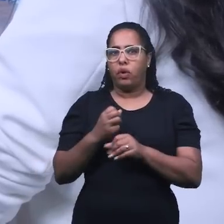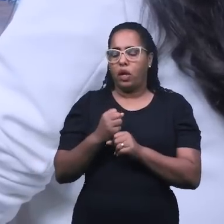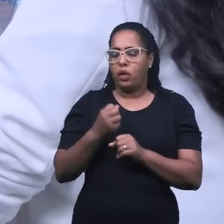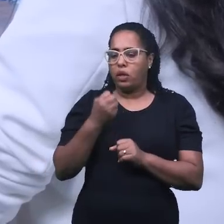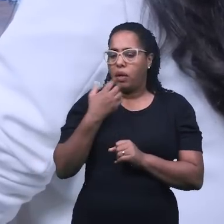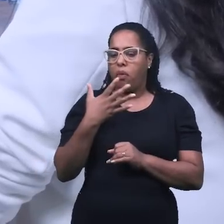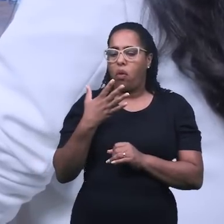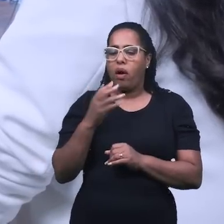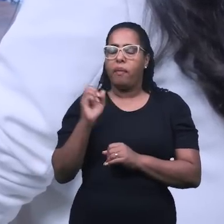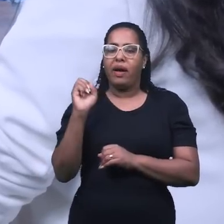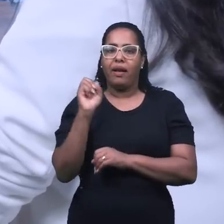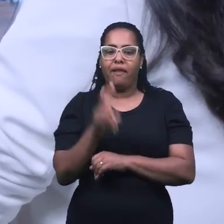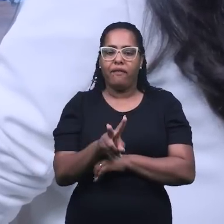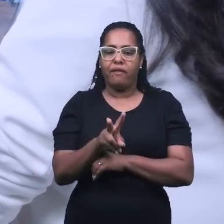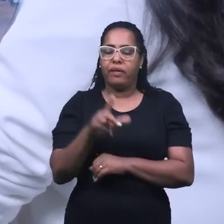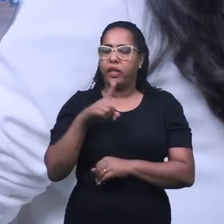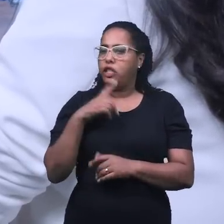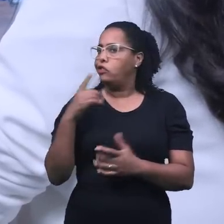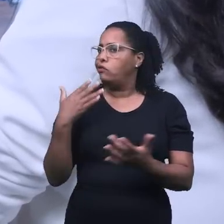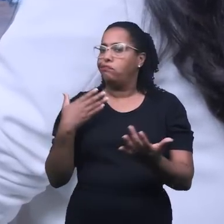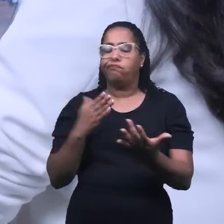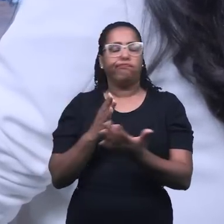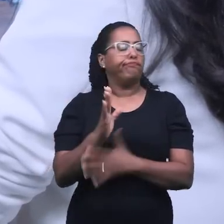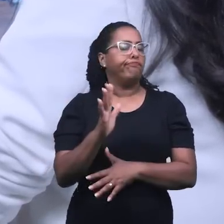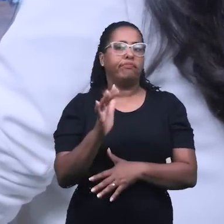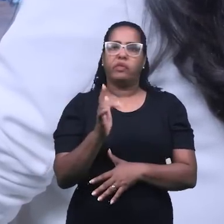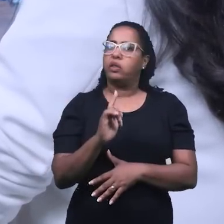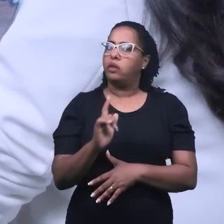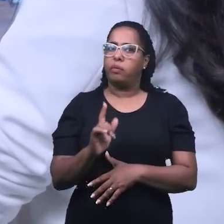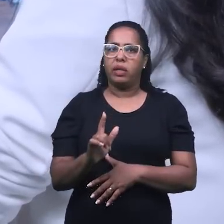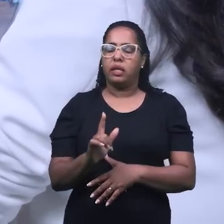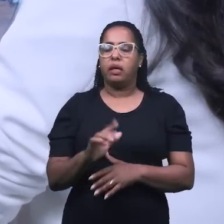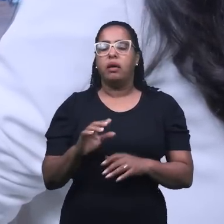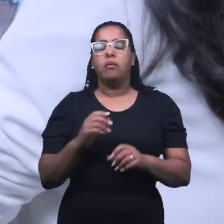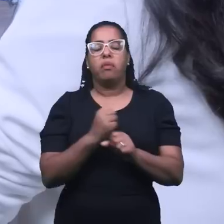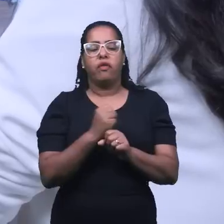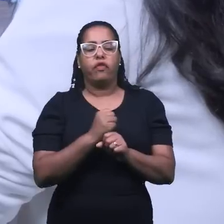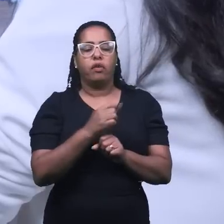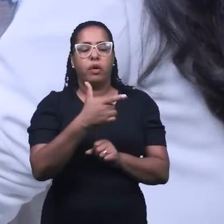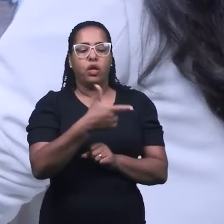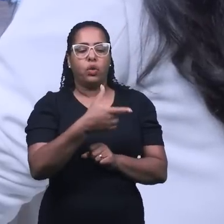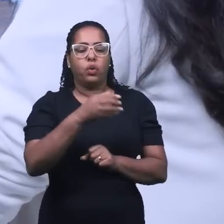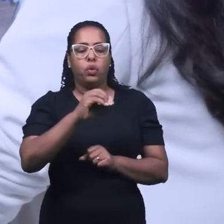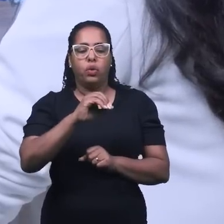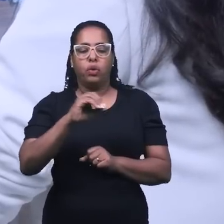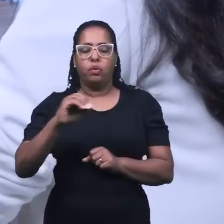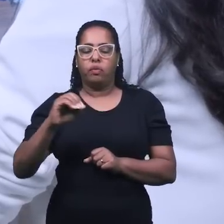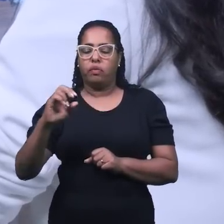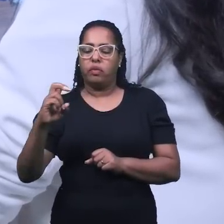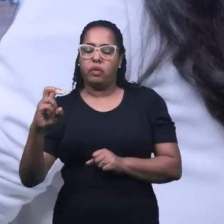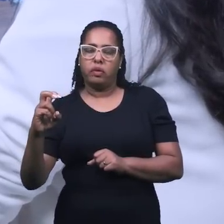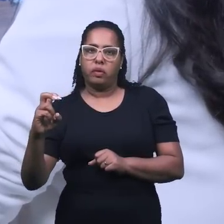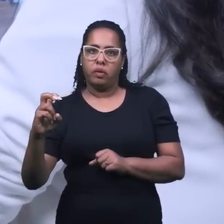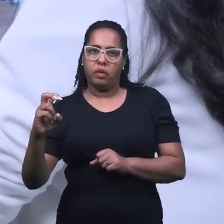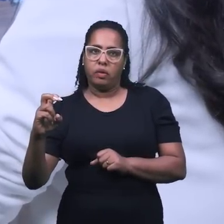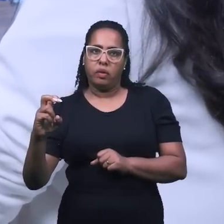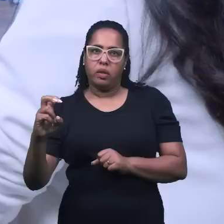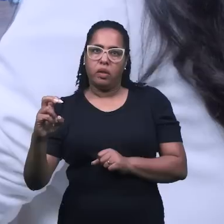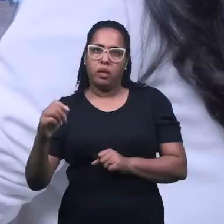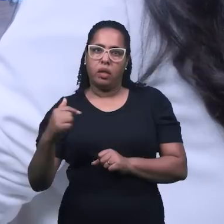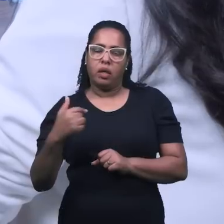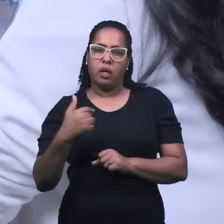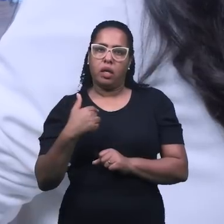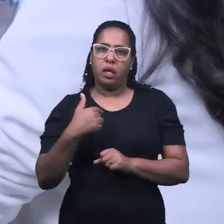eu não passei dentro das vagas. Então, as nomeações começaram a acontecer em 2005, início de 2005,